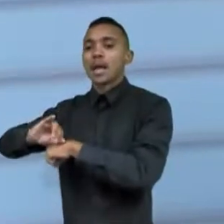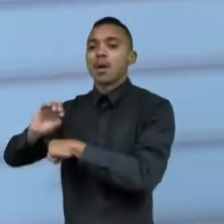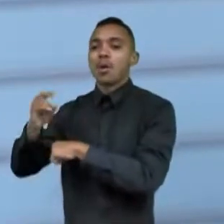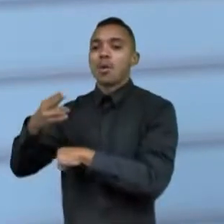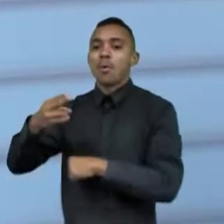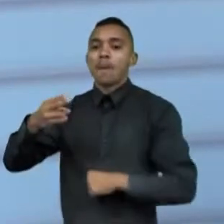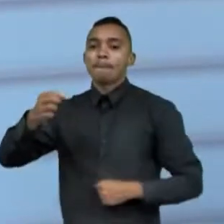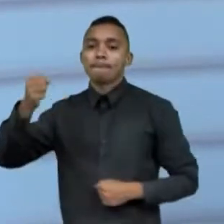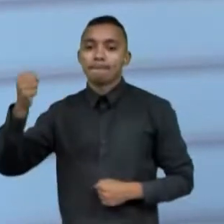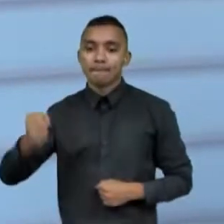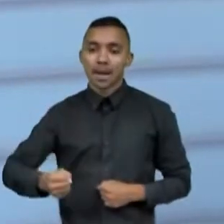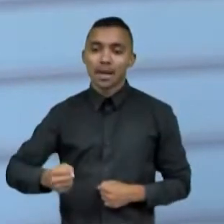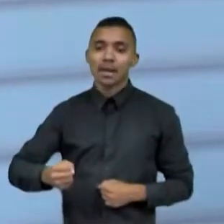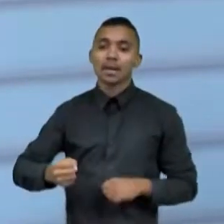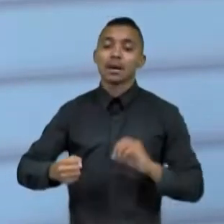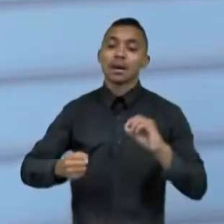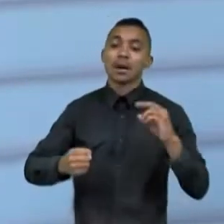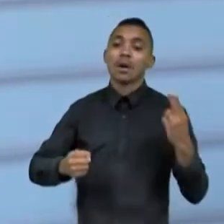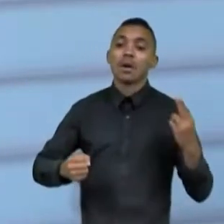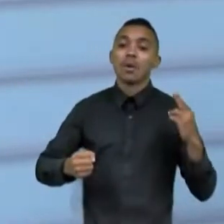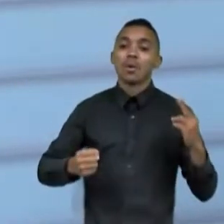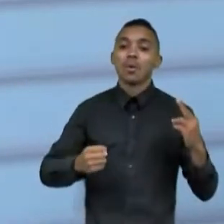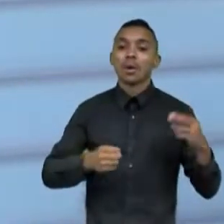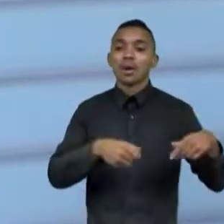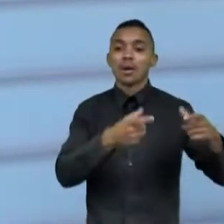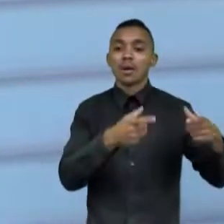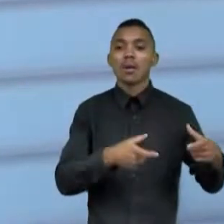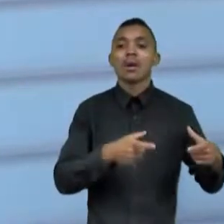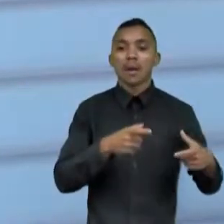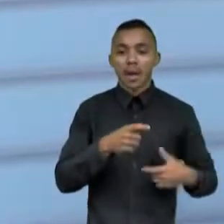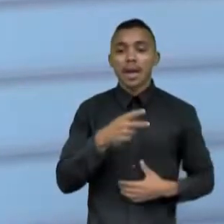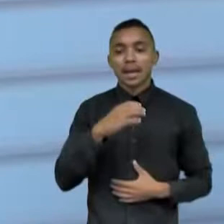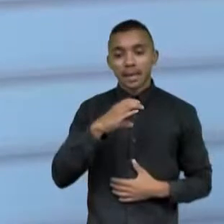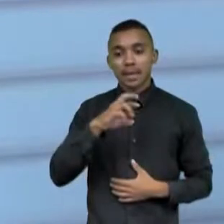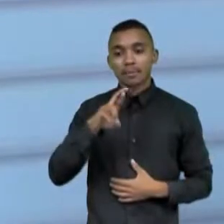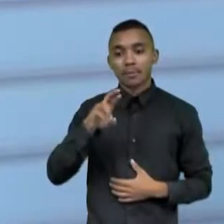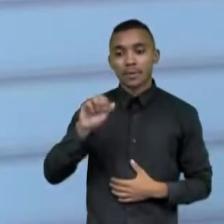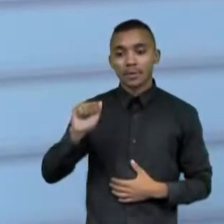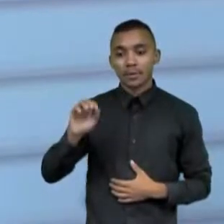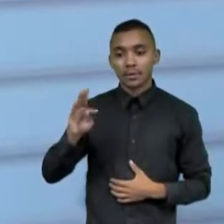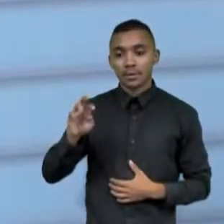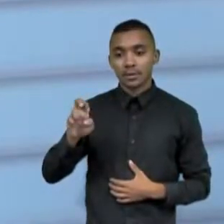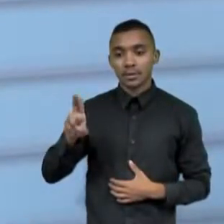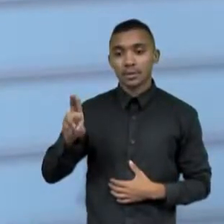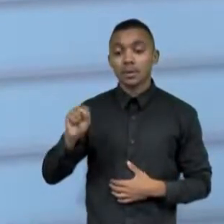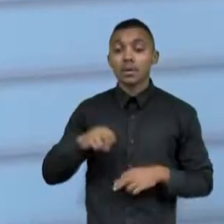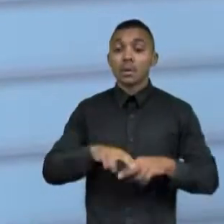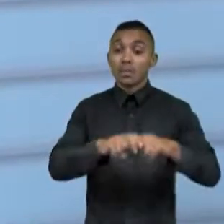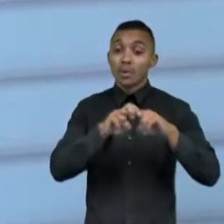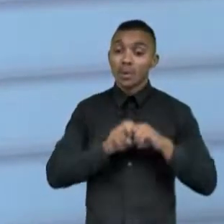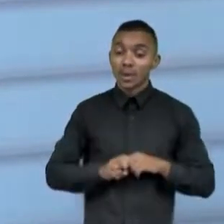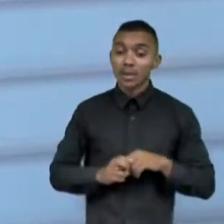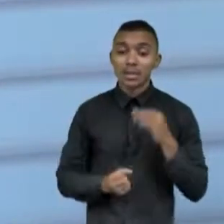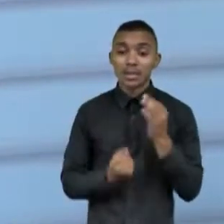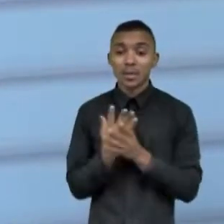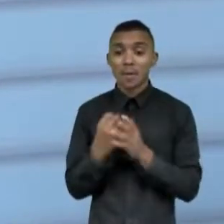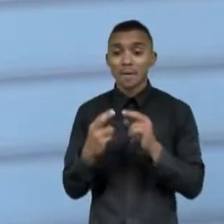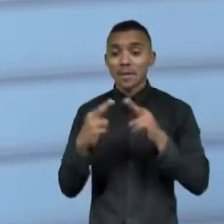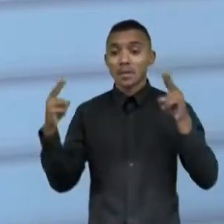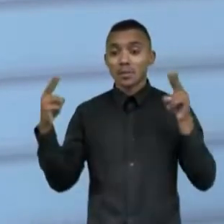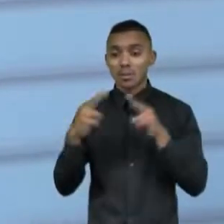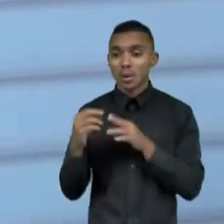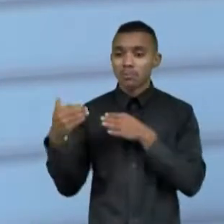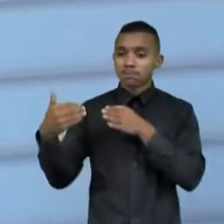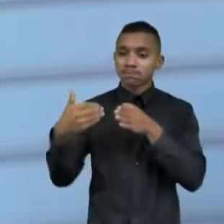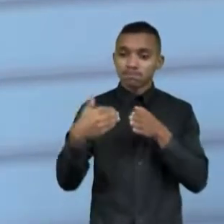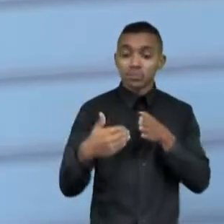até o outro extremo do estado, como Crateús, né? Então, a gente incorporou esse atendimento virtual, então os atendimentos voltaram